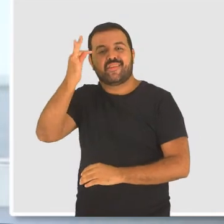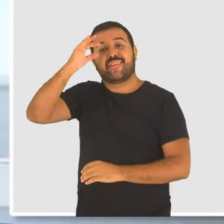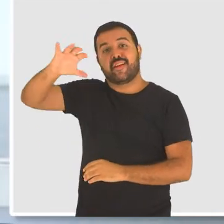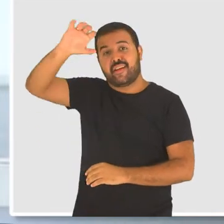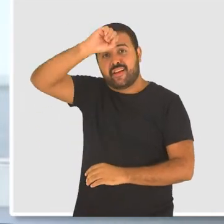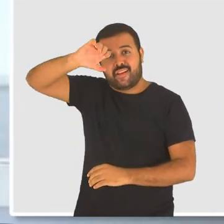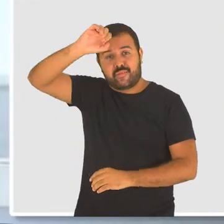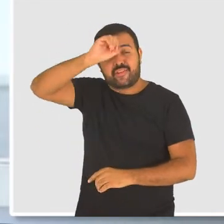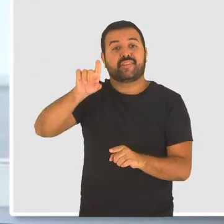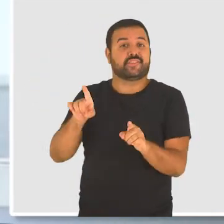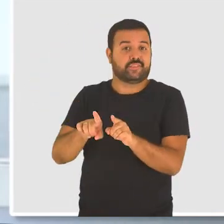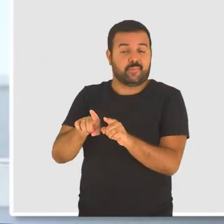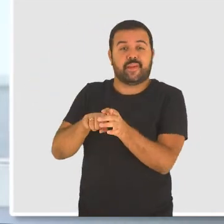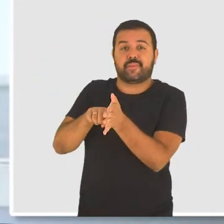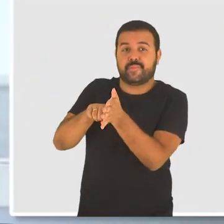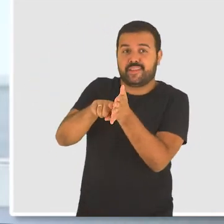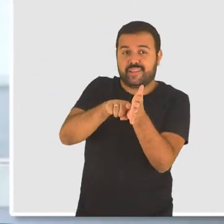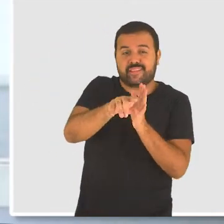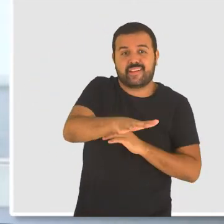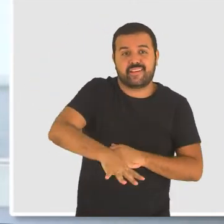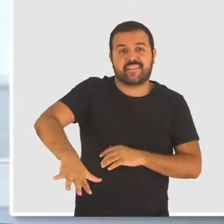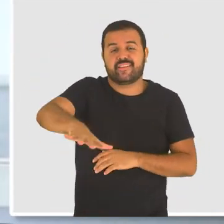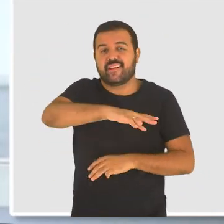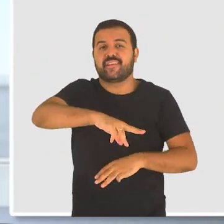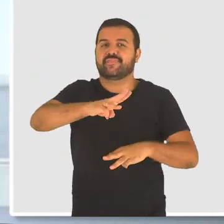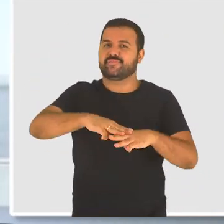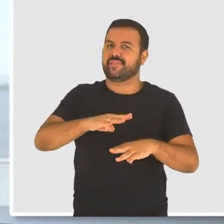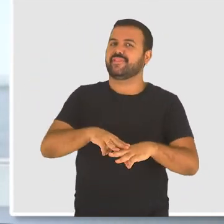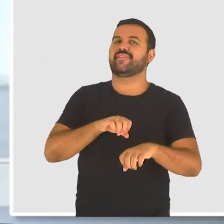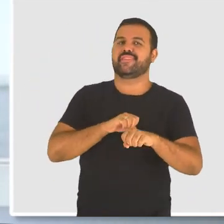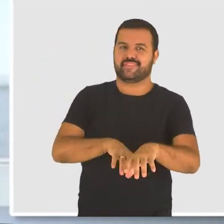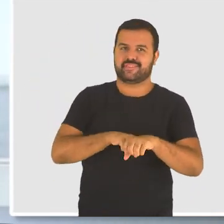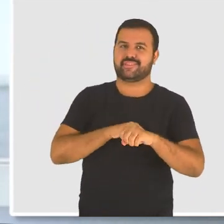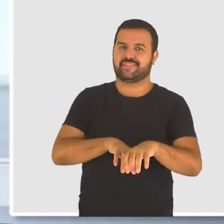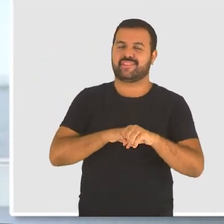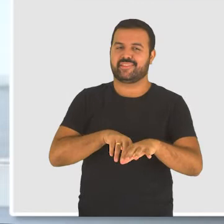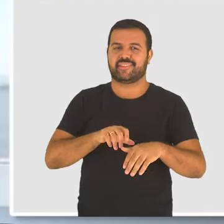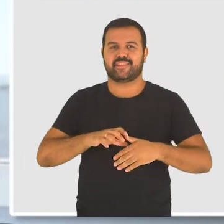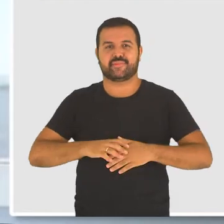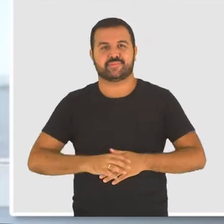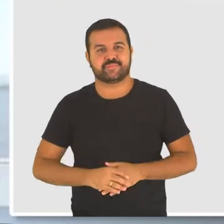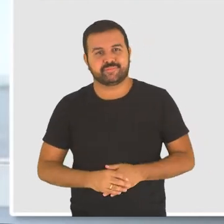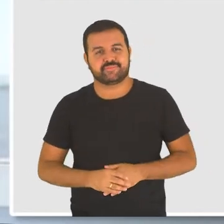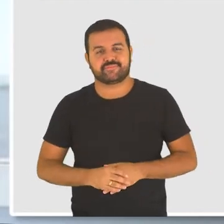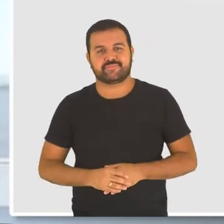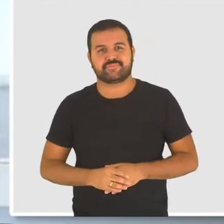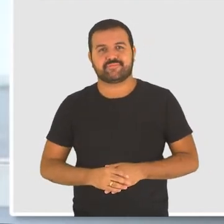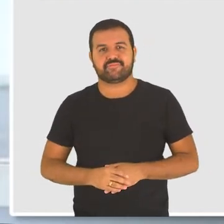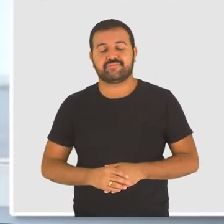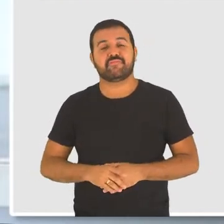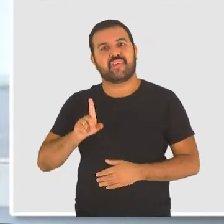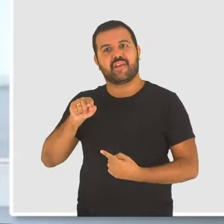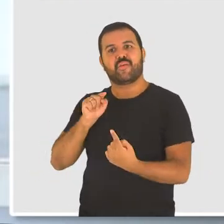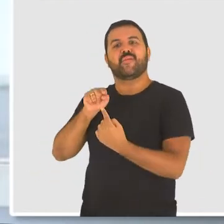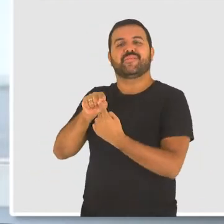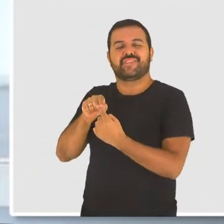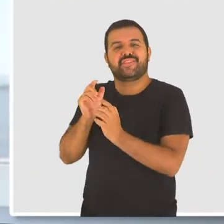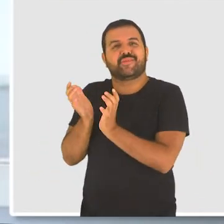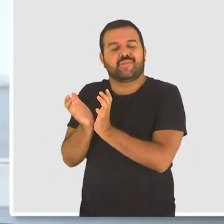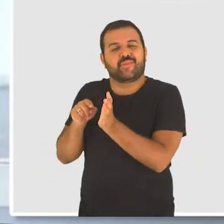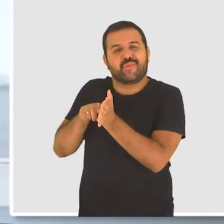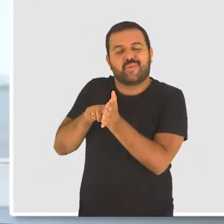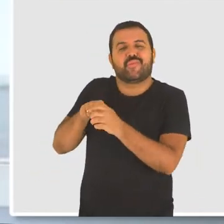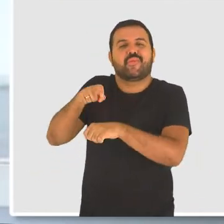teorias da aprendizagem, com o que dizem as pesquisas científicas da educação matemática.